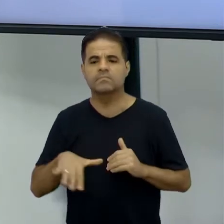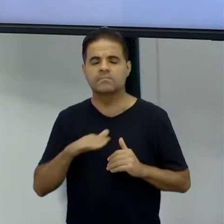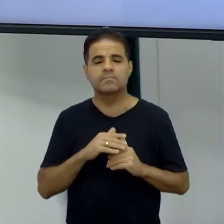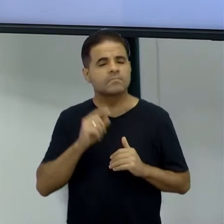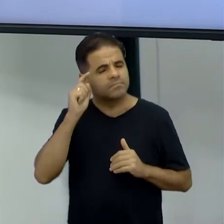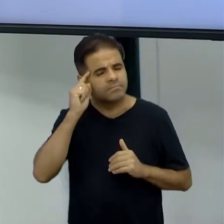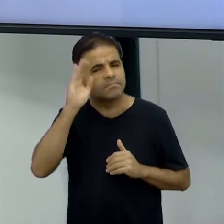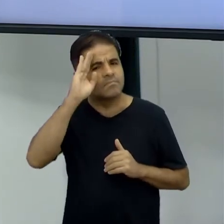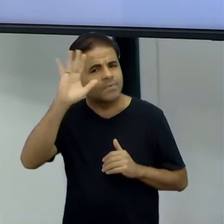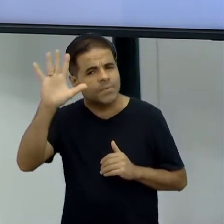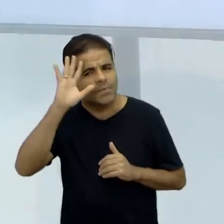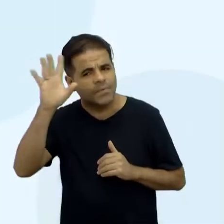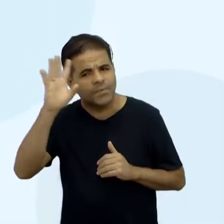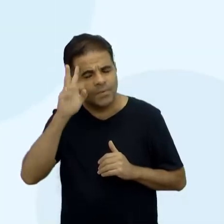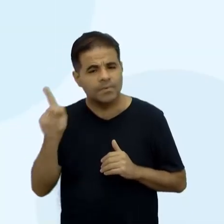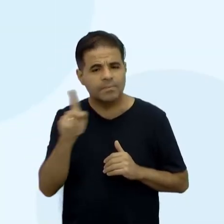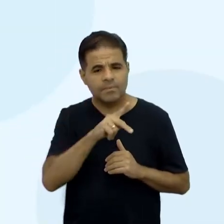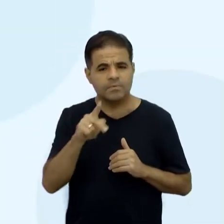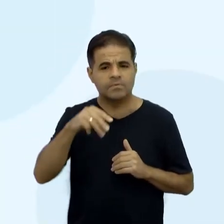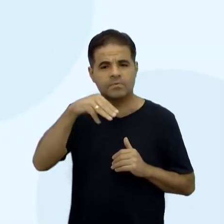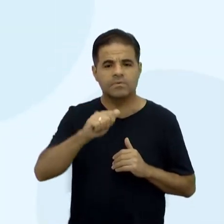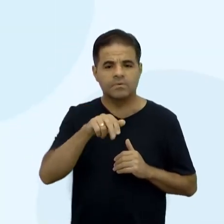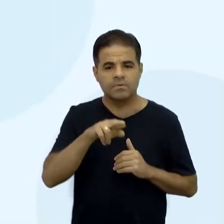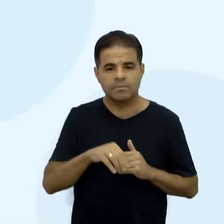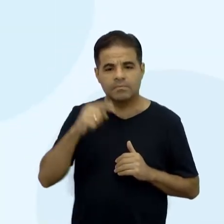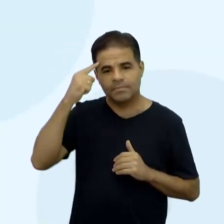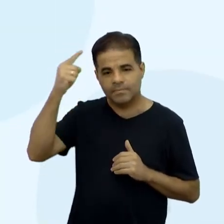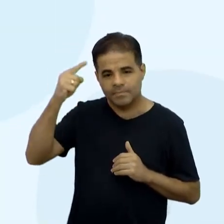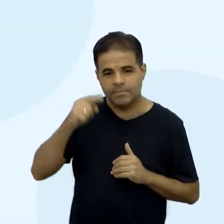Mas imaginem que... Aí é o professor Mauro jogando, mas